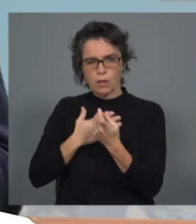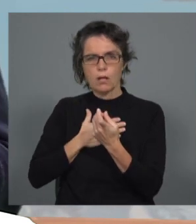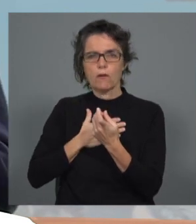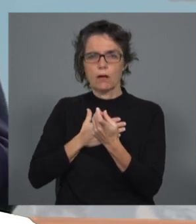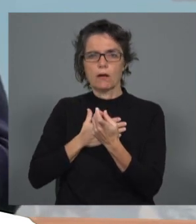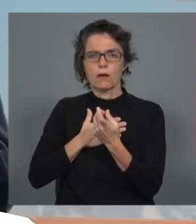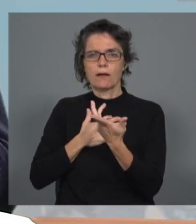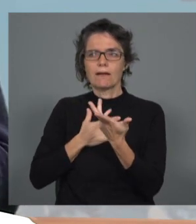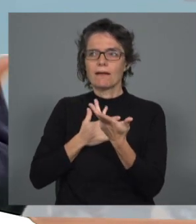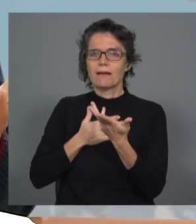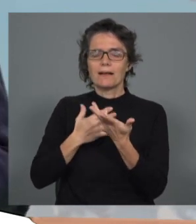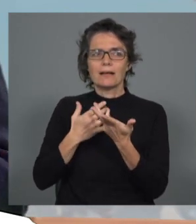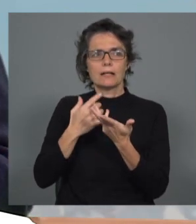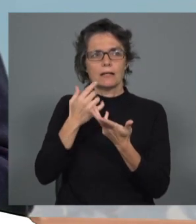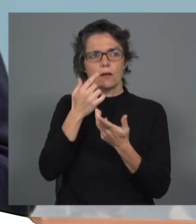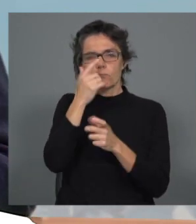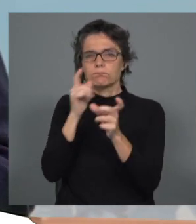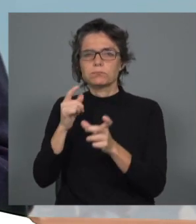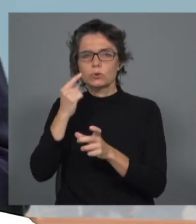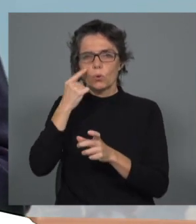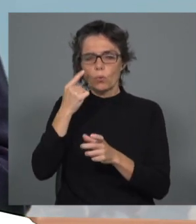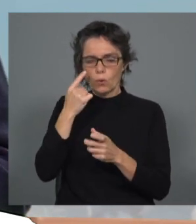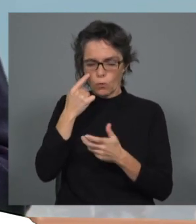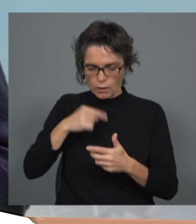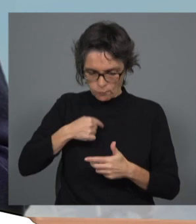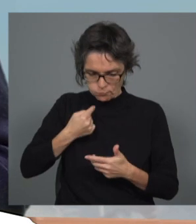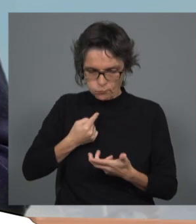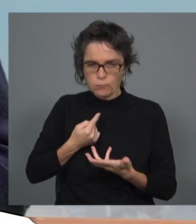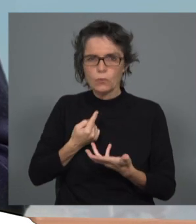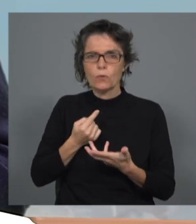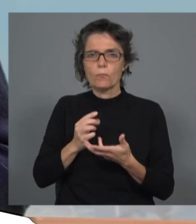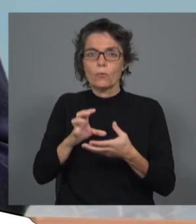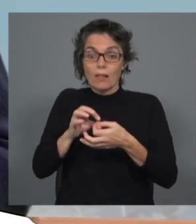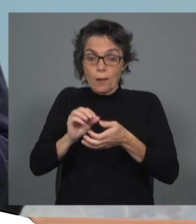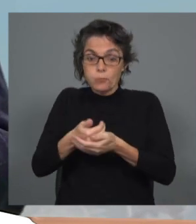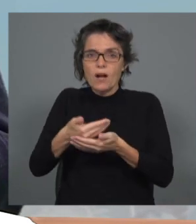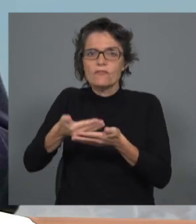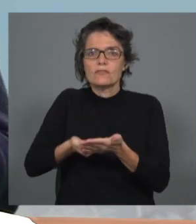estão intimamente associados ao Evangelho.